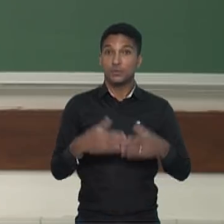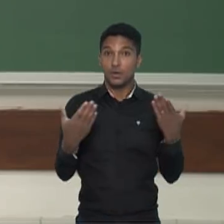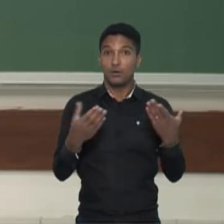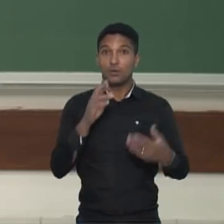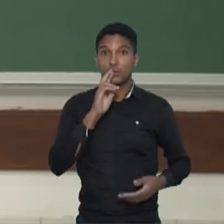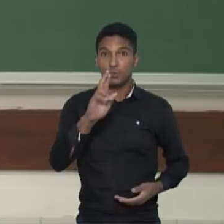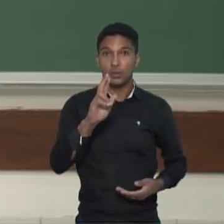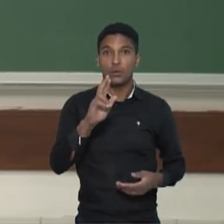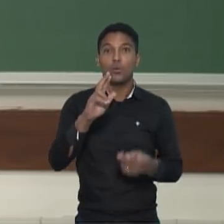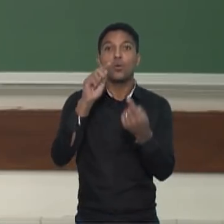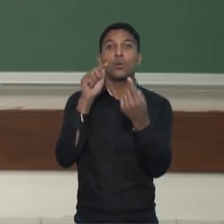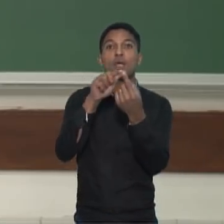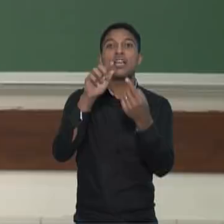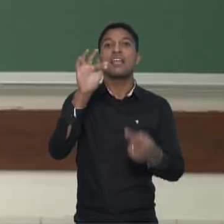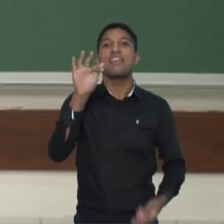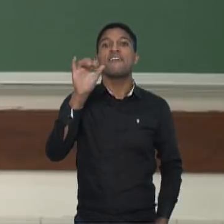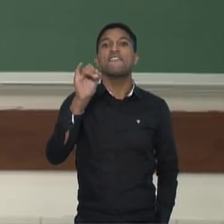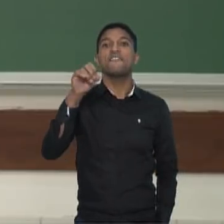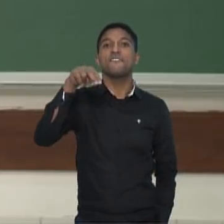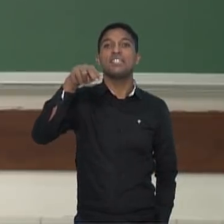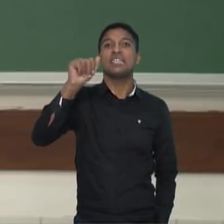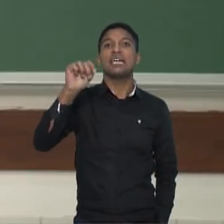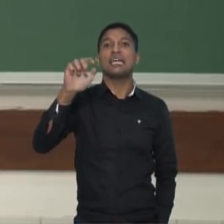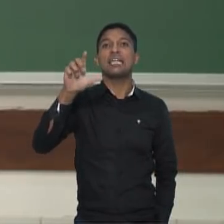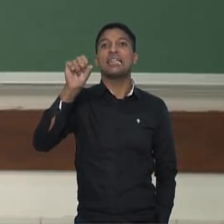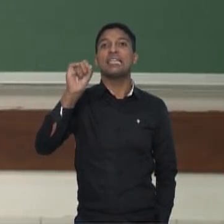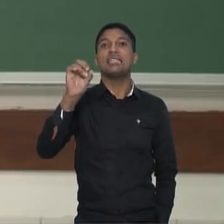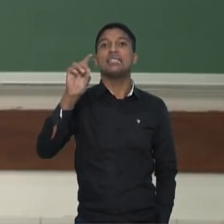Respondeu a finalidade? Então vamos para a correção.